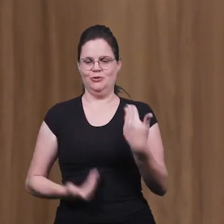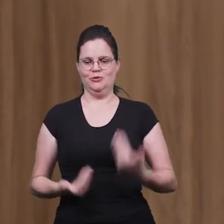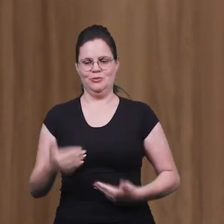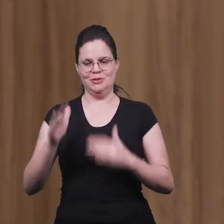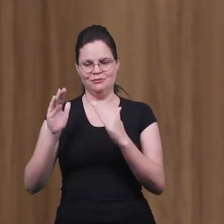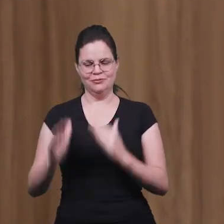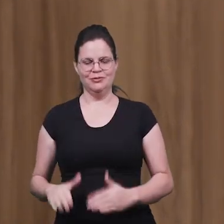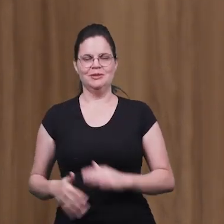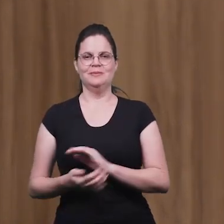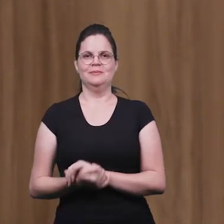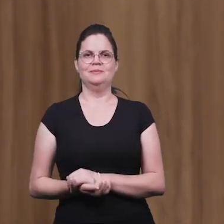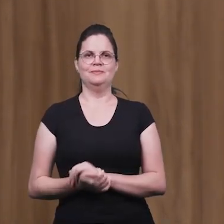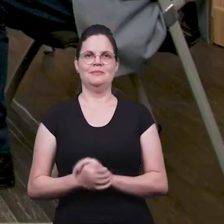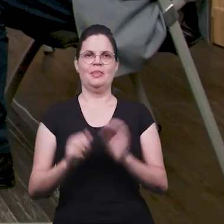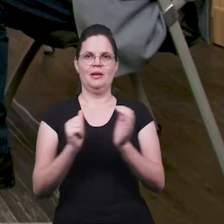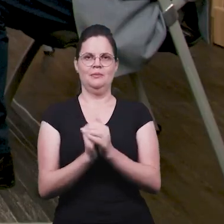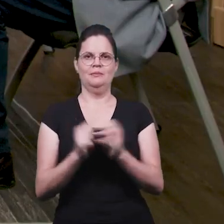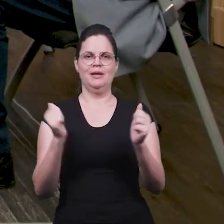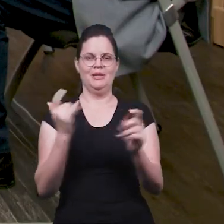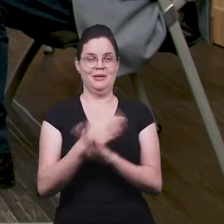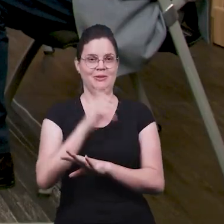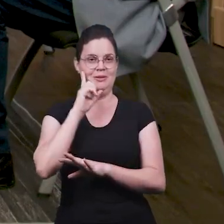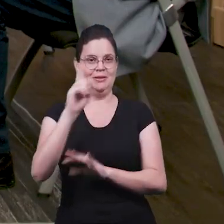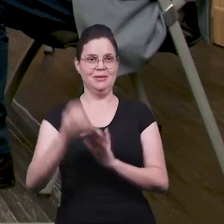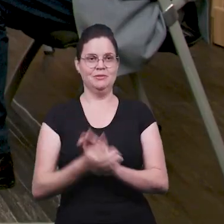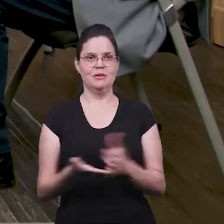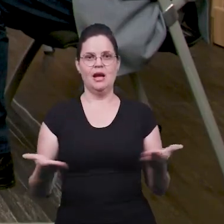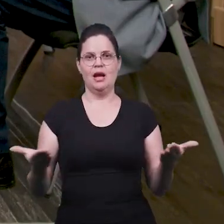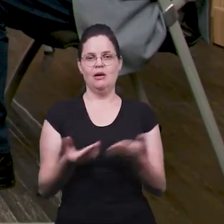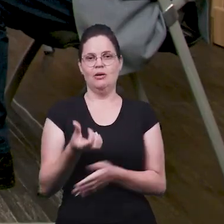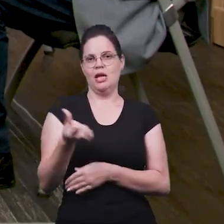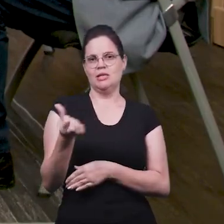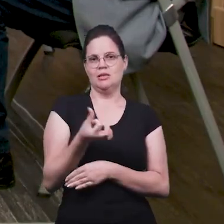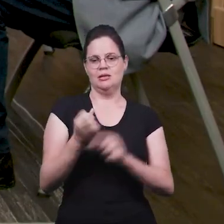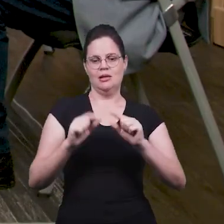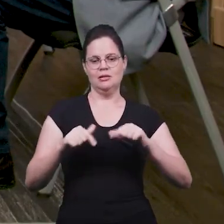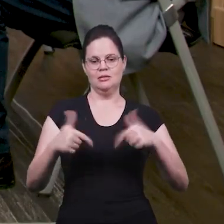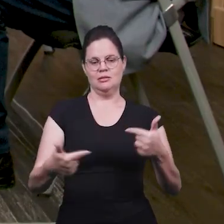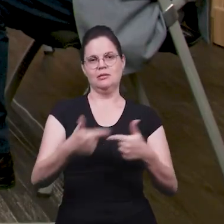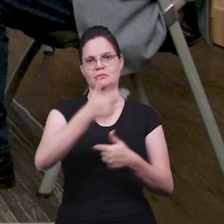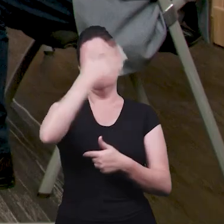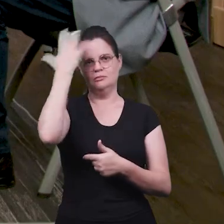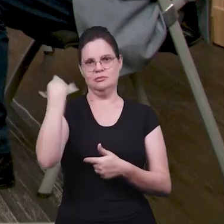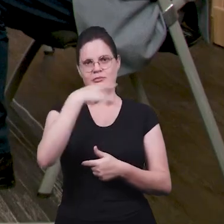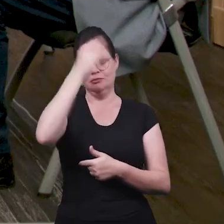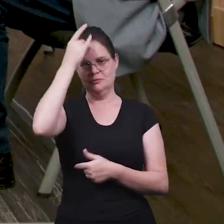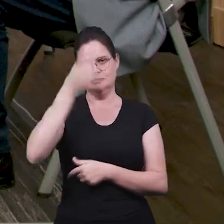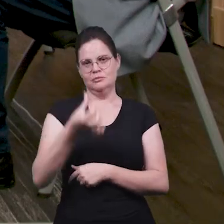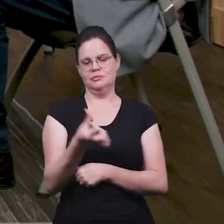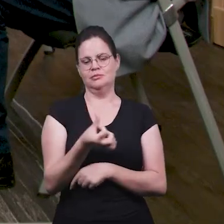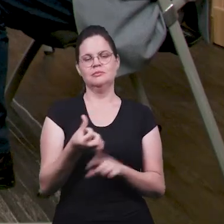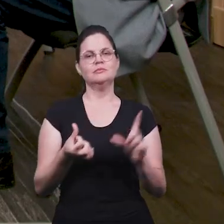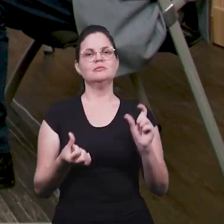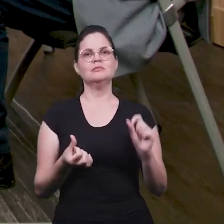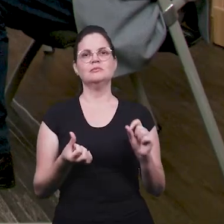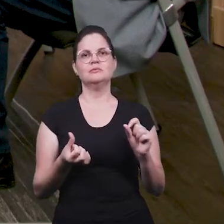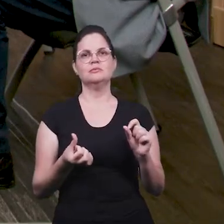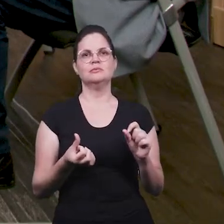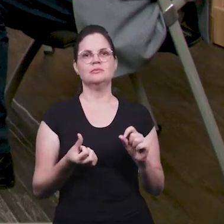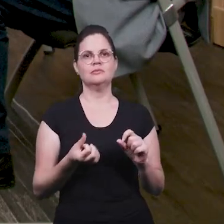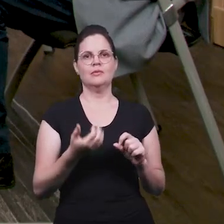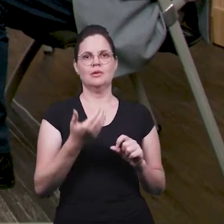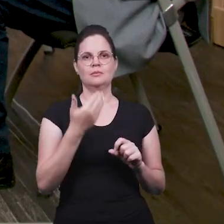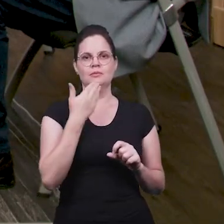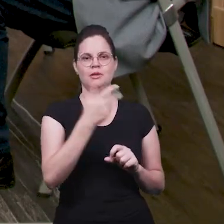Glória a Deus. Agora a gente vai para a sexta operação do Espírito de Deus, e aqui